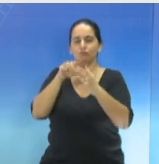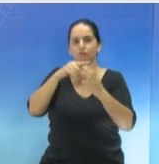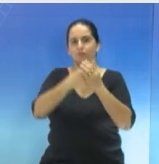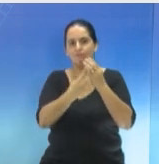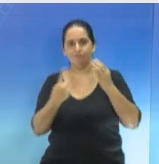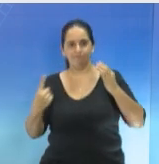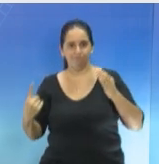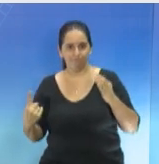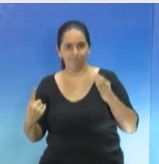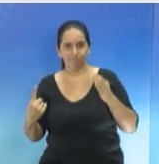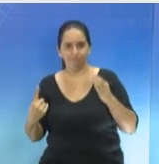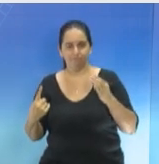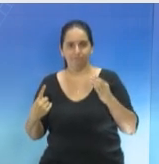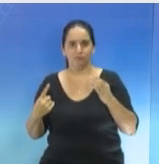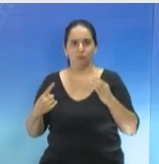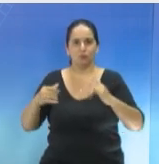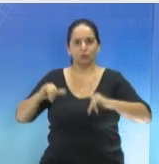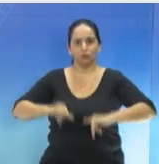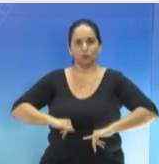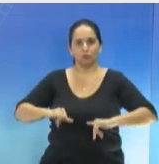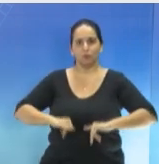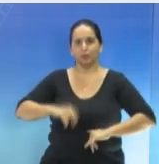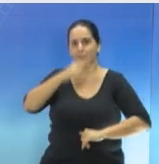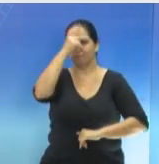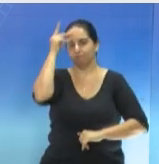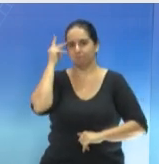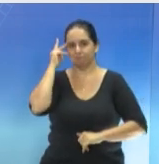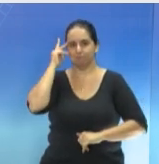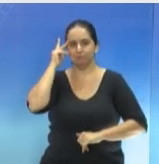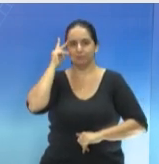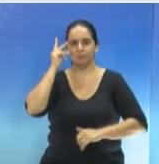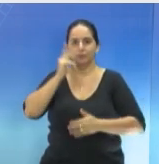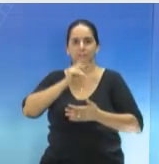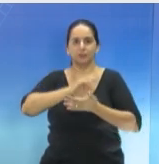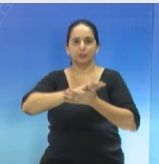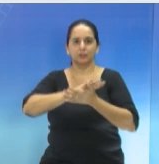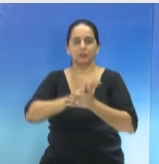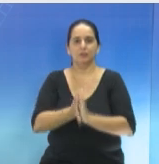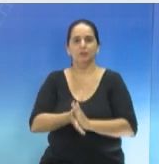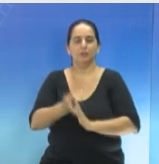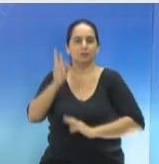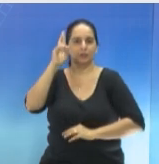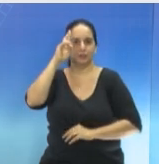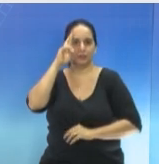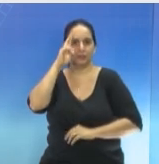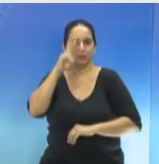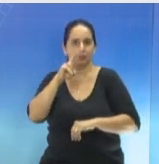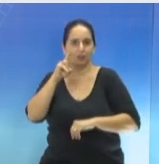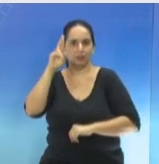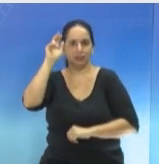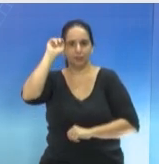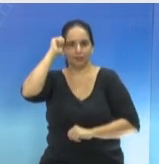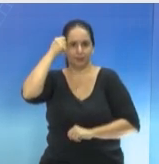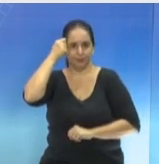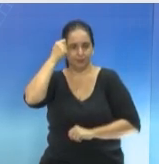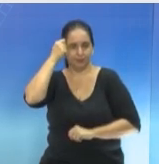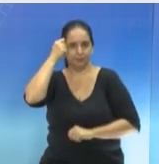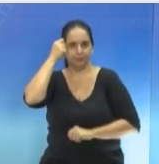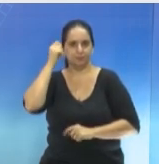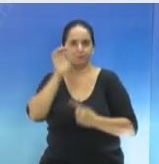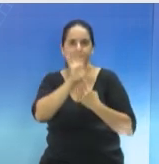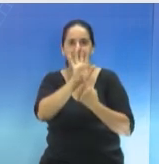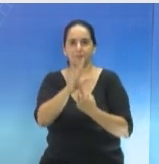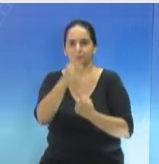a inferiorização sofrida pelos negros na sociedade brasileira. A análise do